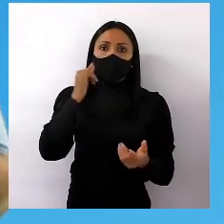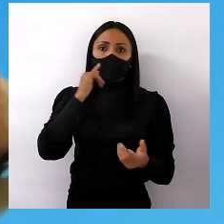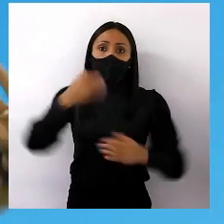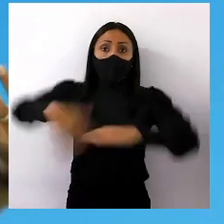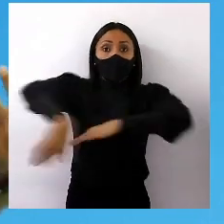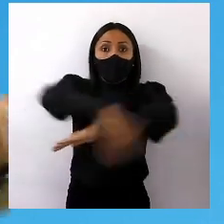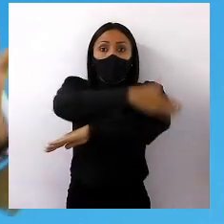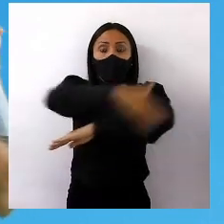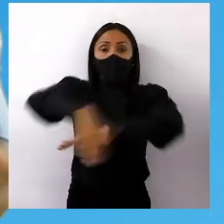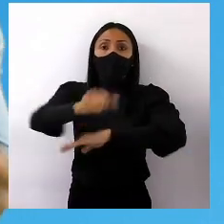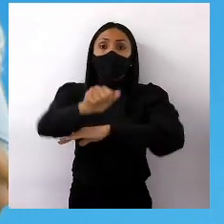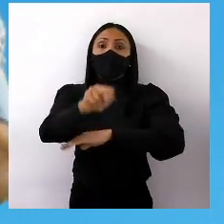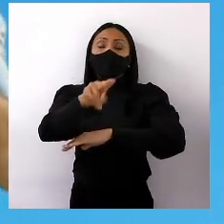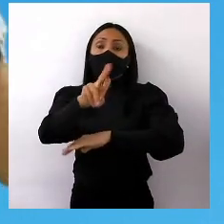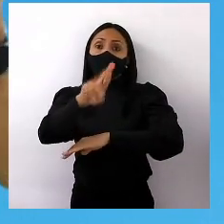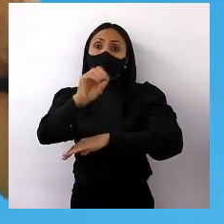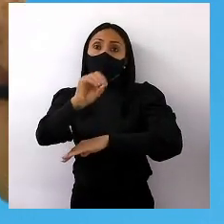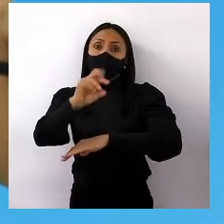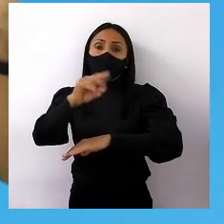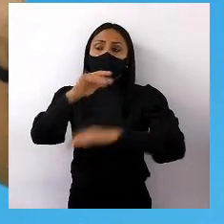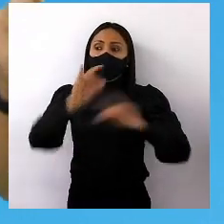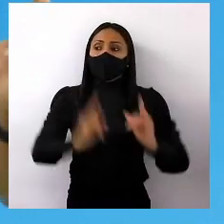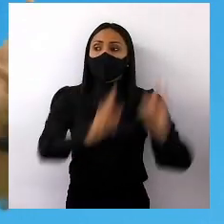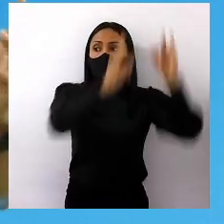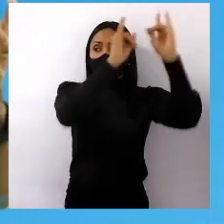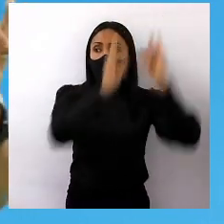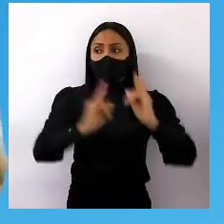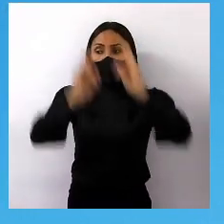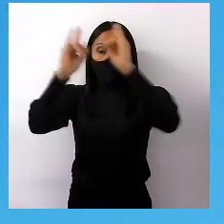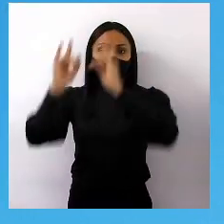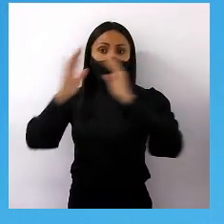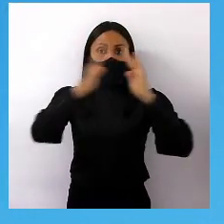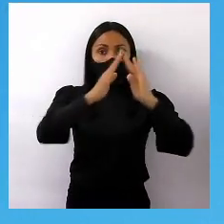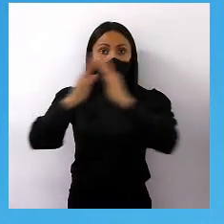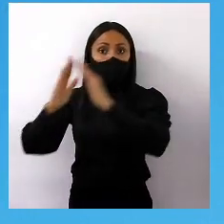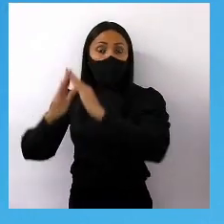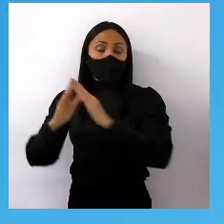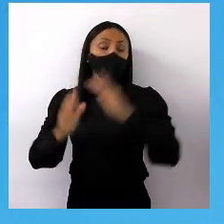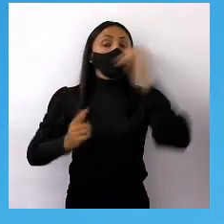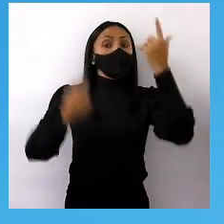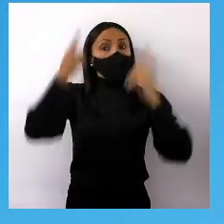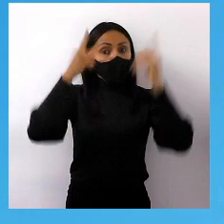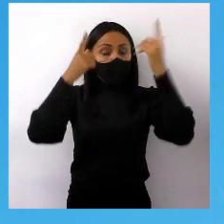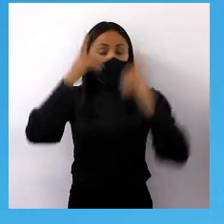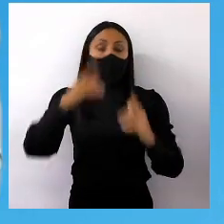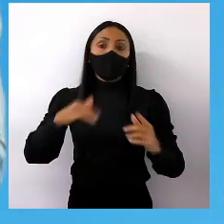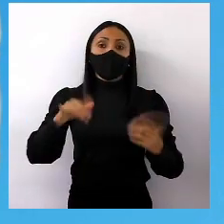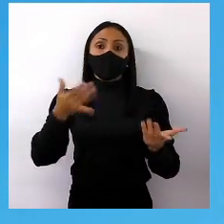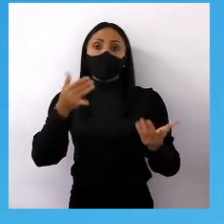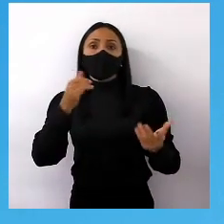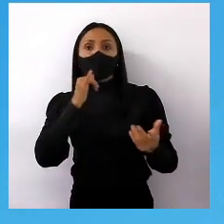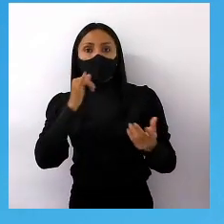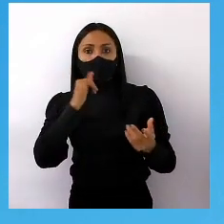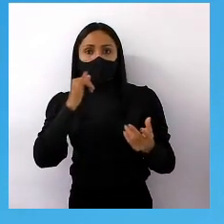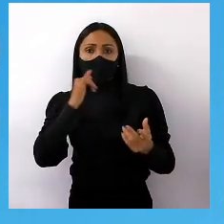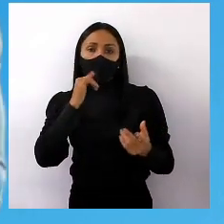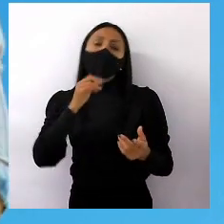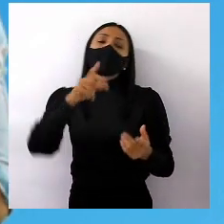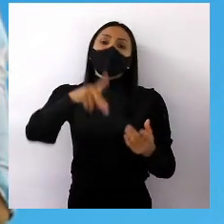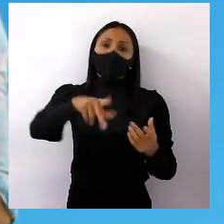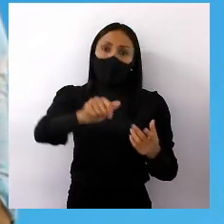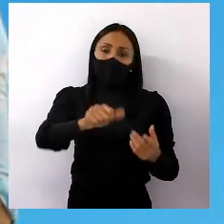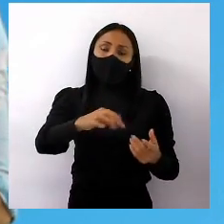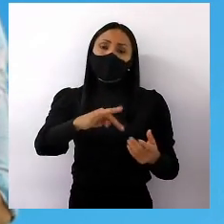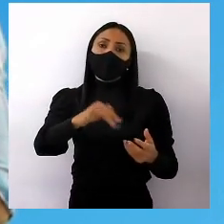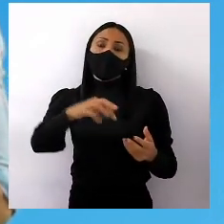seus casarões, né, um patrimônio arquitetônico, físico, né? Mas o frevo, por exemplo, é um patrimônio imaterial, né? É